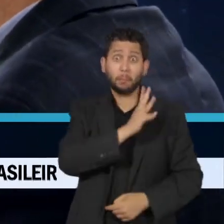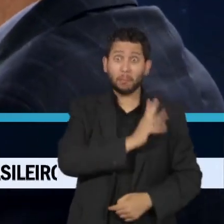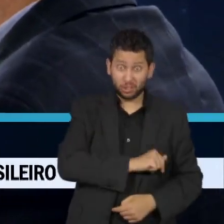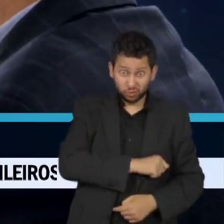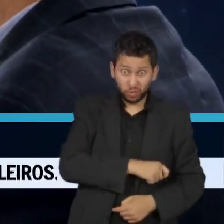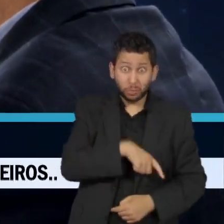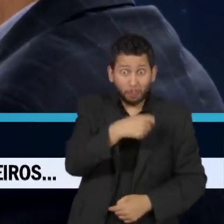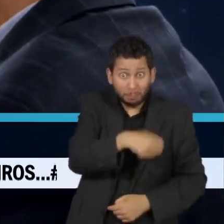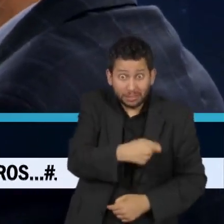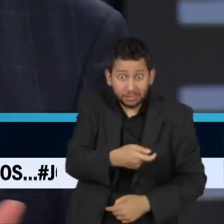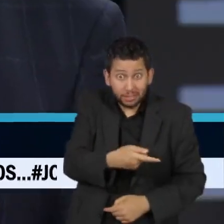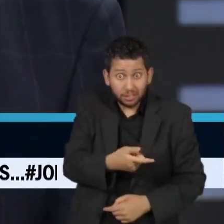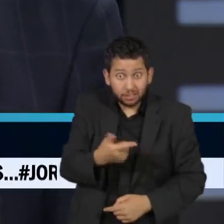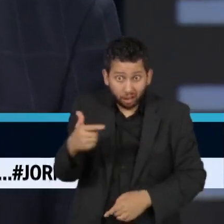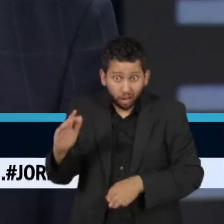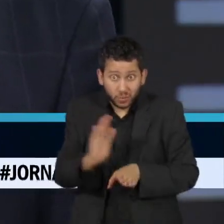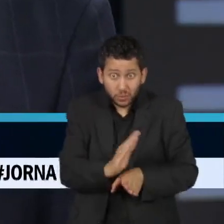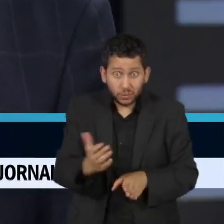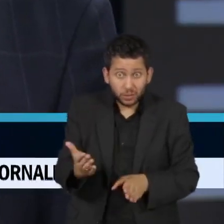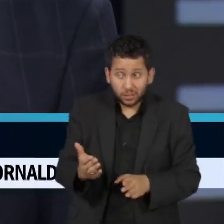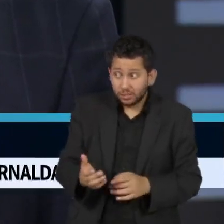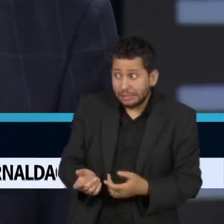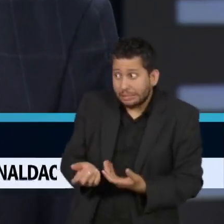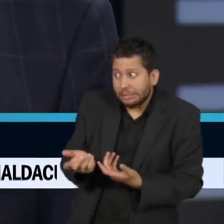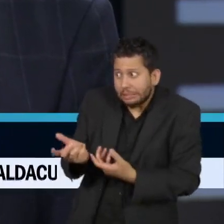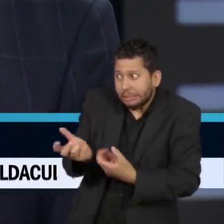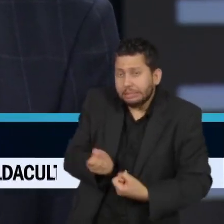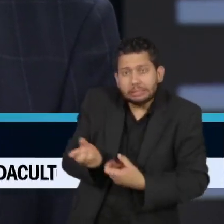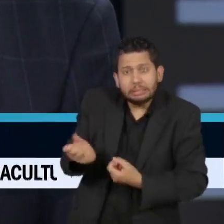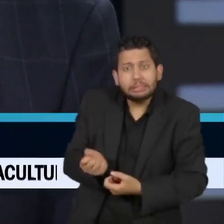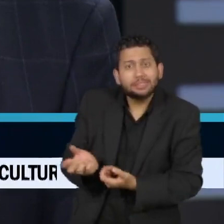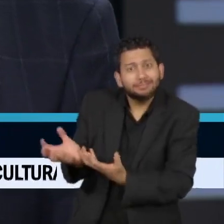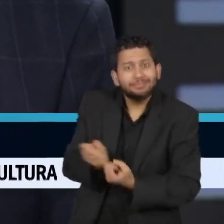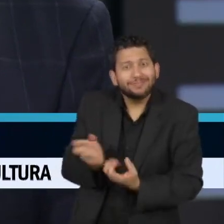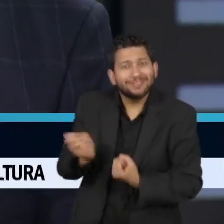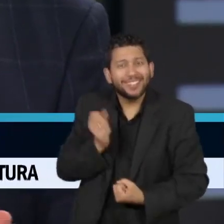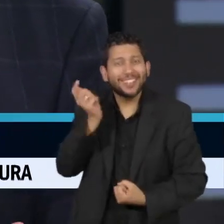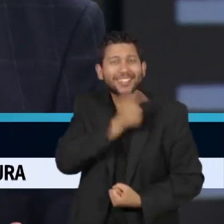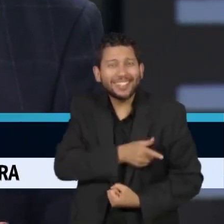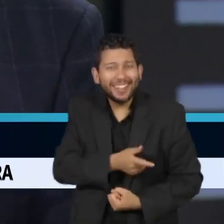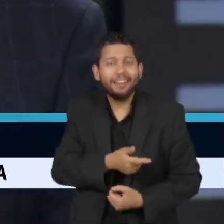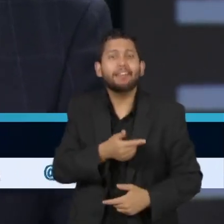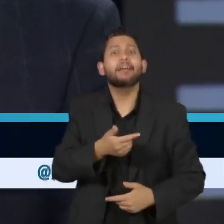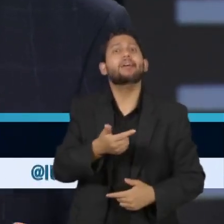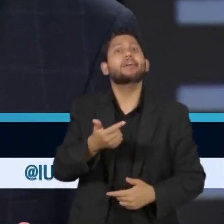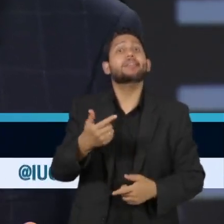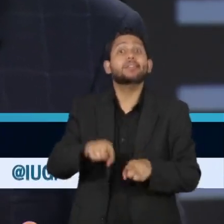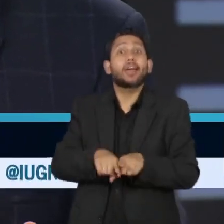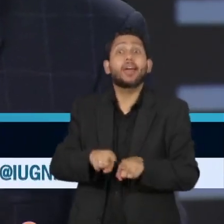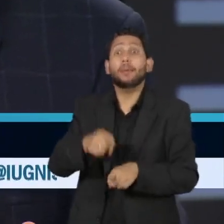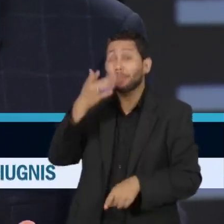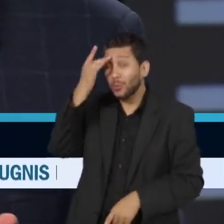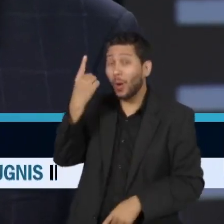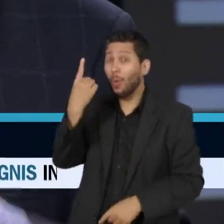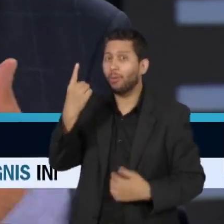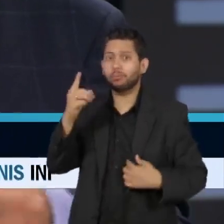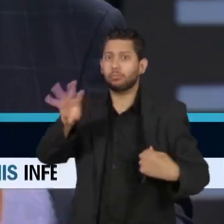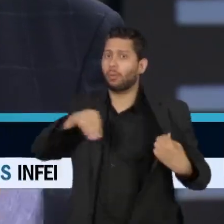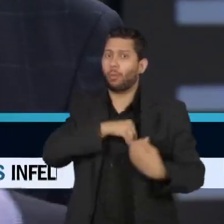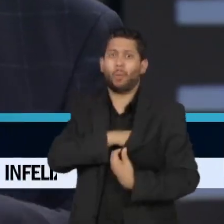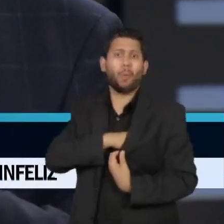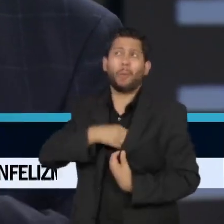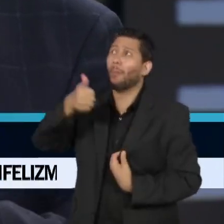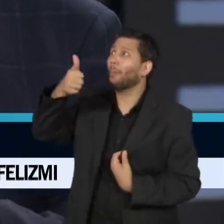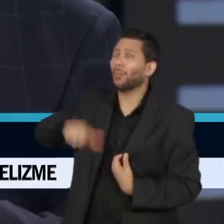de Israel completamente. Tem uma autoridade palestina que é provavelmente bastante corrupta, que aliás é o